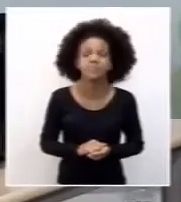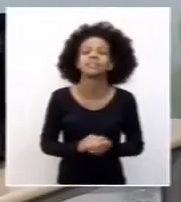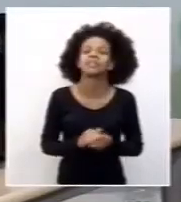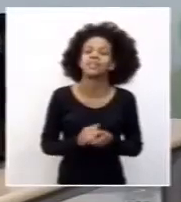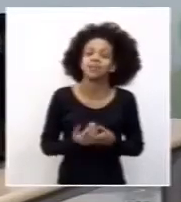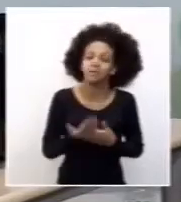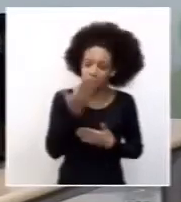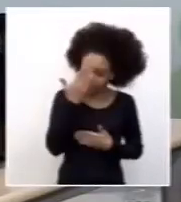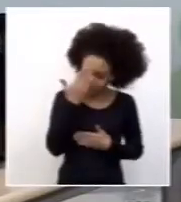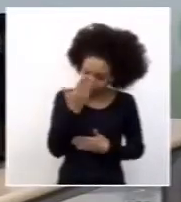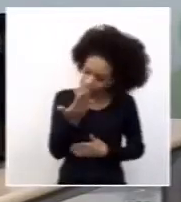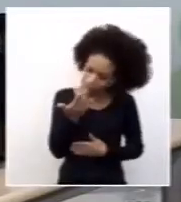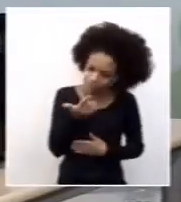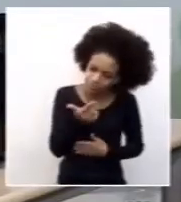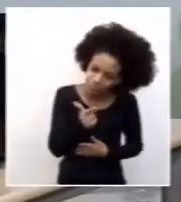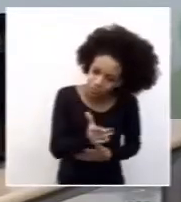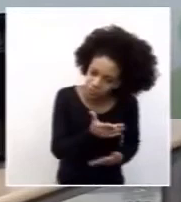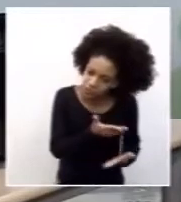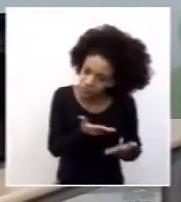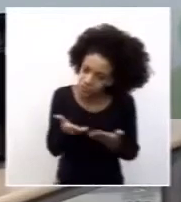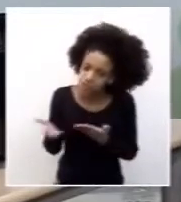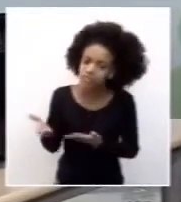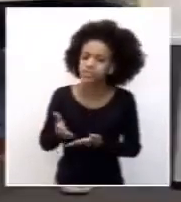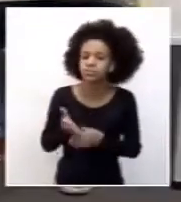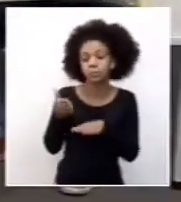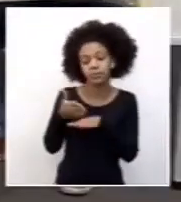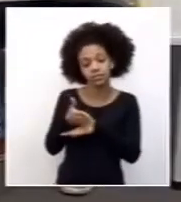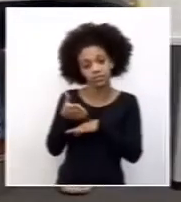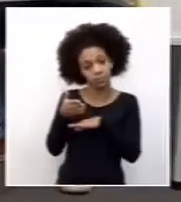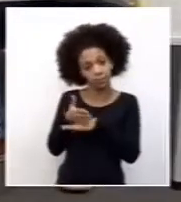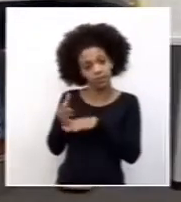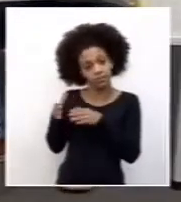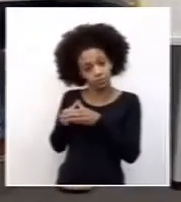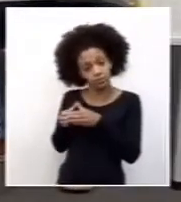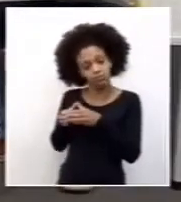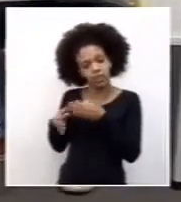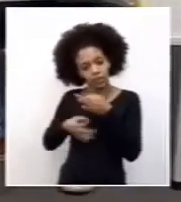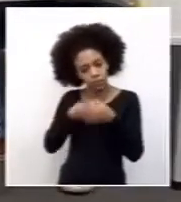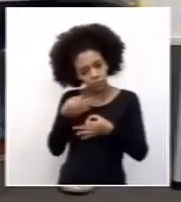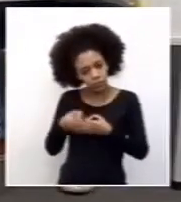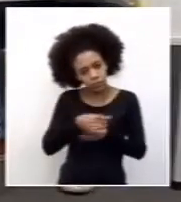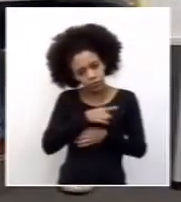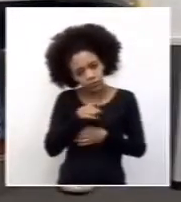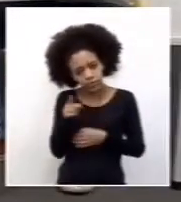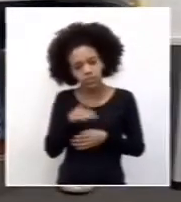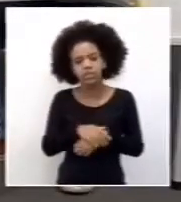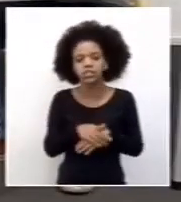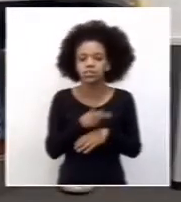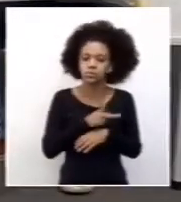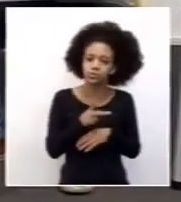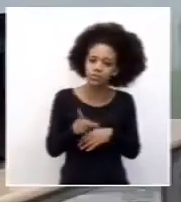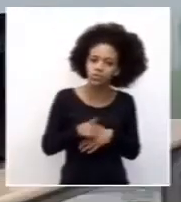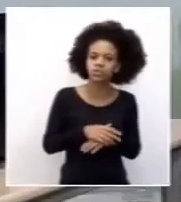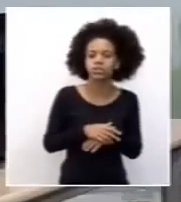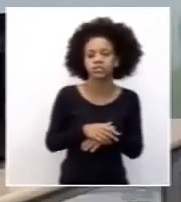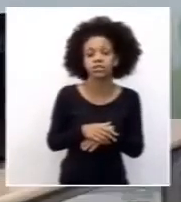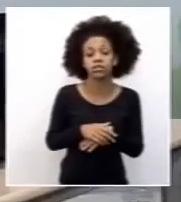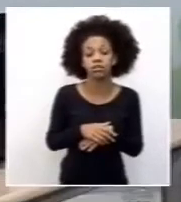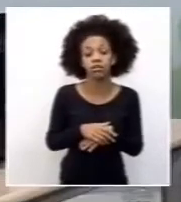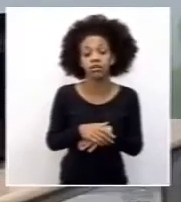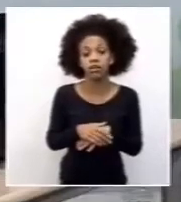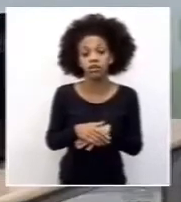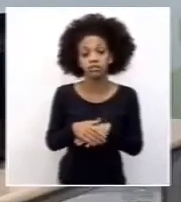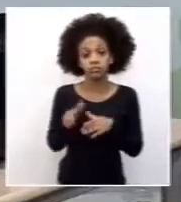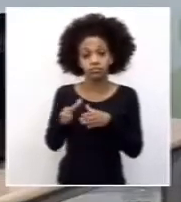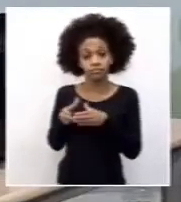mais uma vez, meus agradecimentos, também professor Bruno também, né, as considerações dos professores e professoras aí no